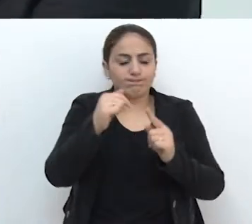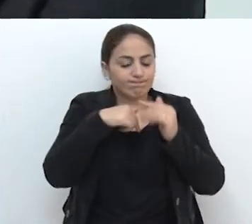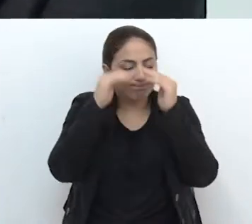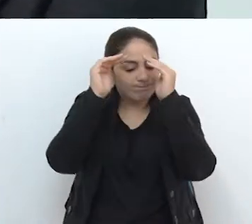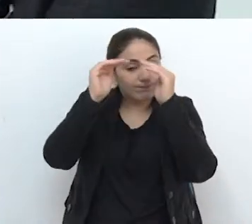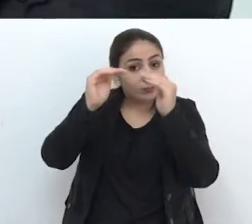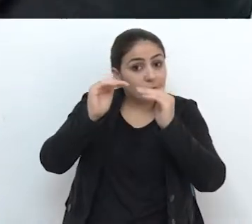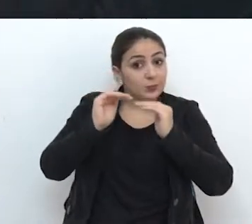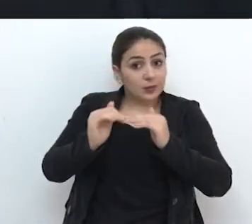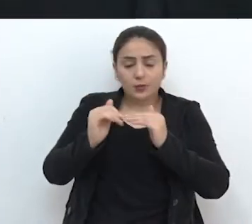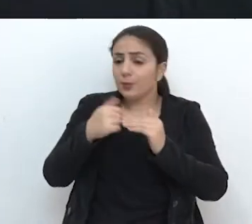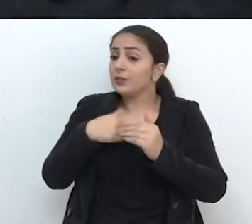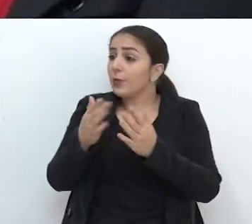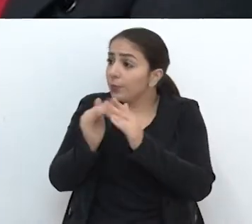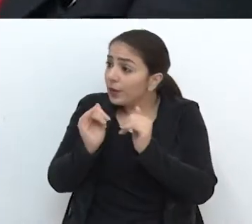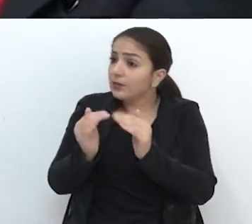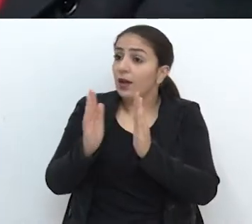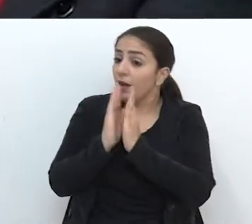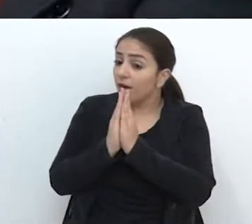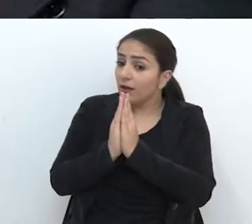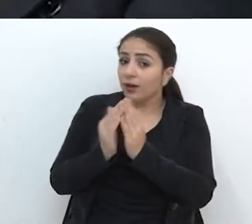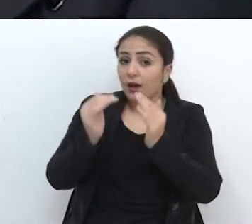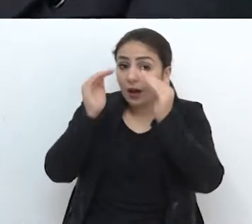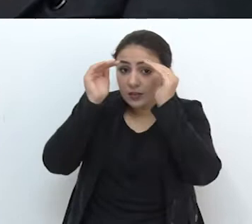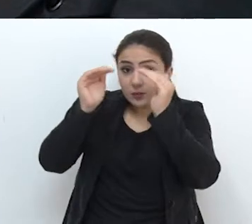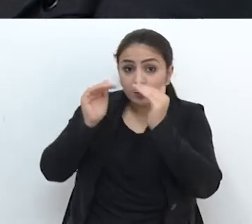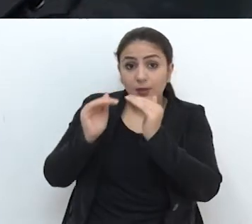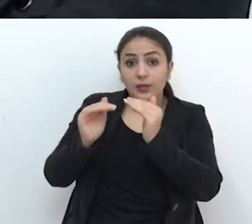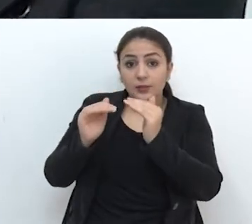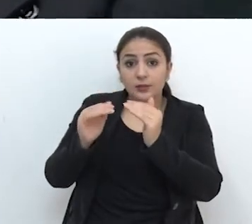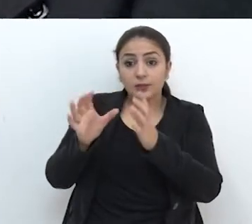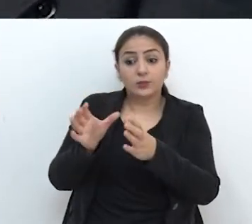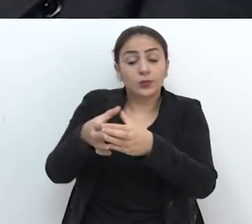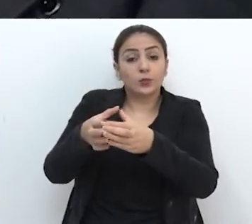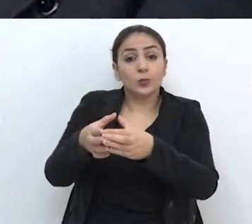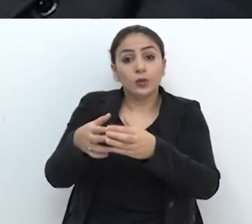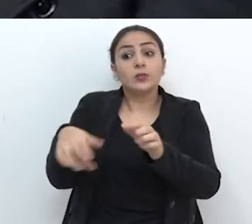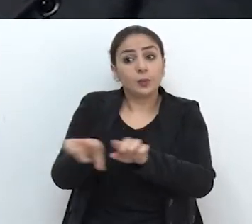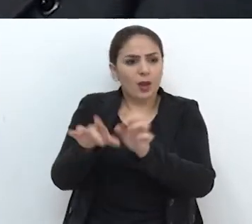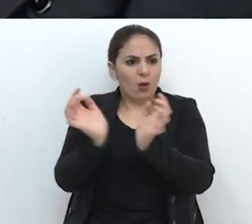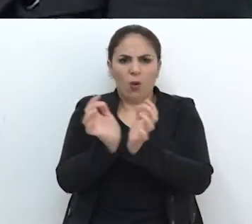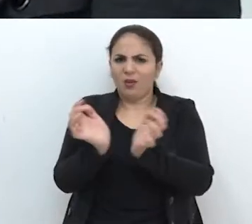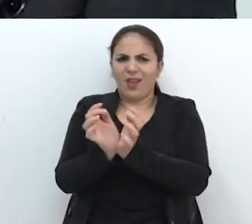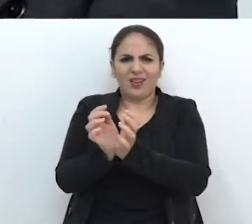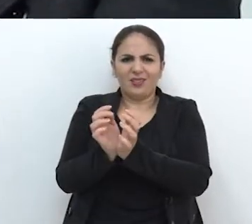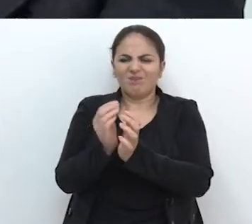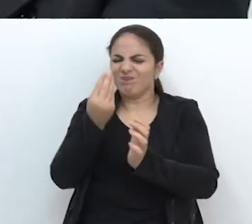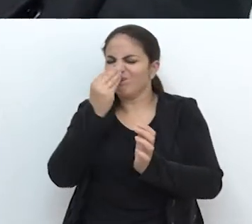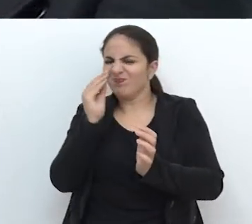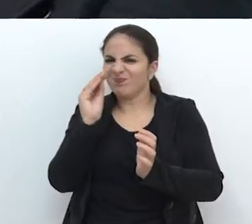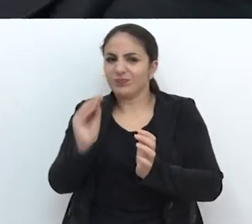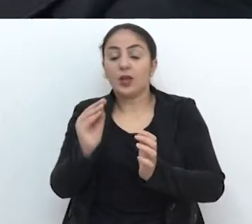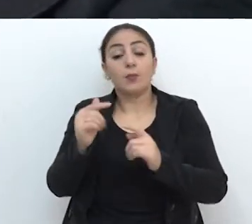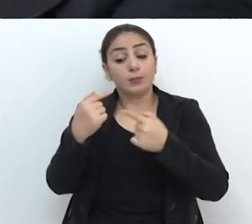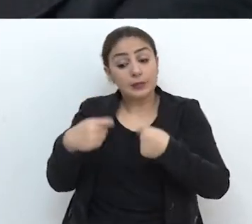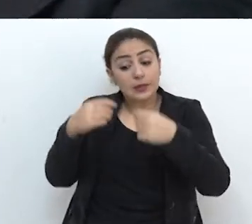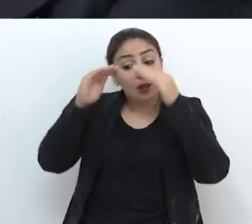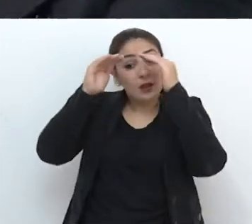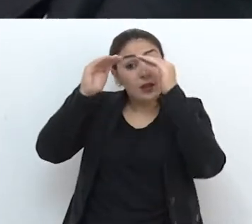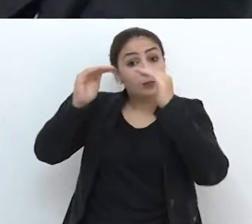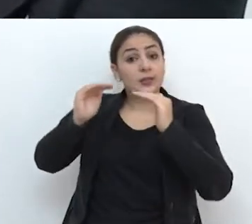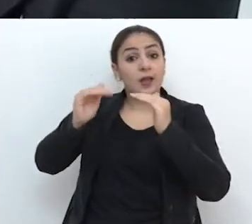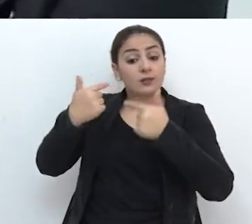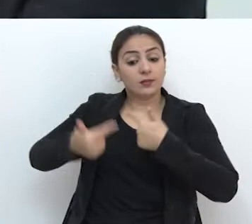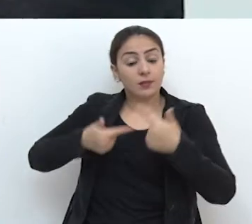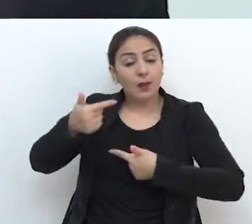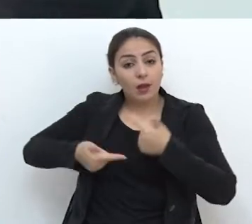eu respeito, mas eu peço que respeitem a causa. E até mesmo colegas que não vê com os mesmos olhos, mas que respeitem